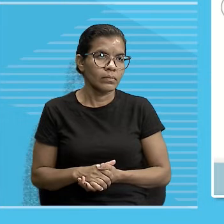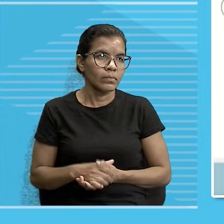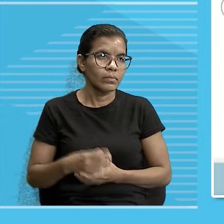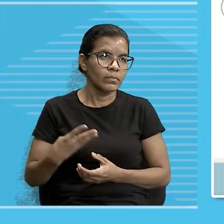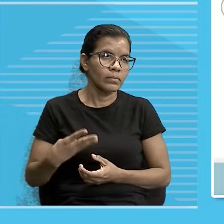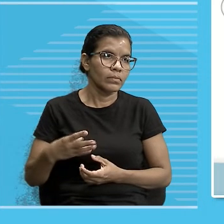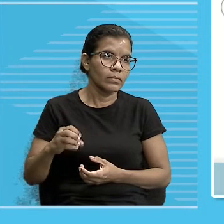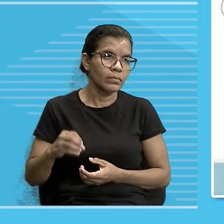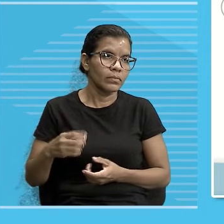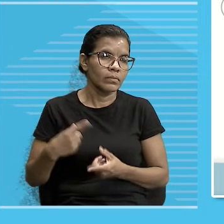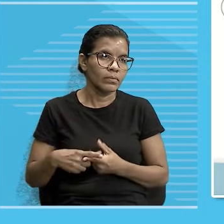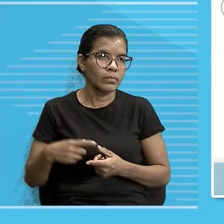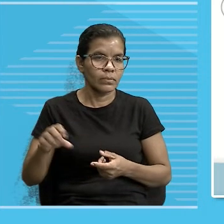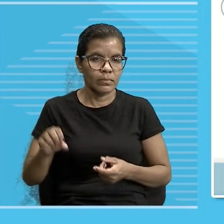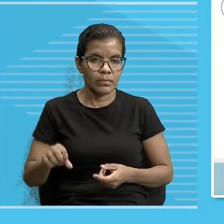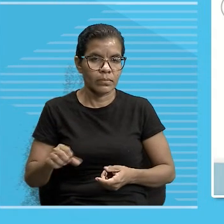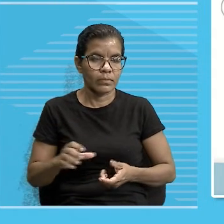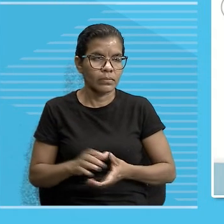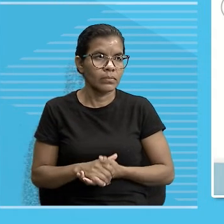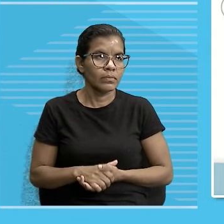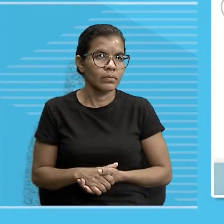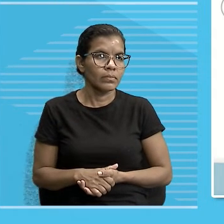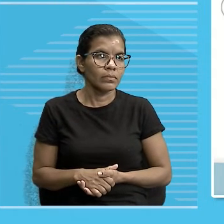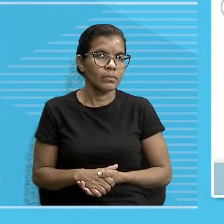a 40 vezes 9.